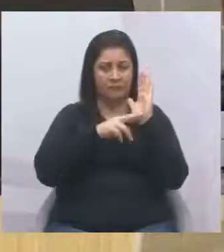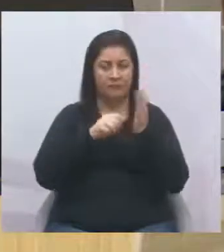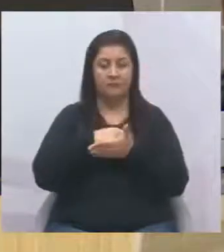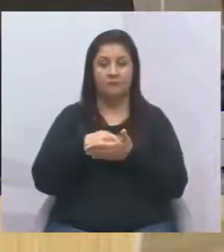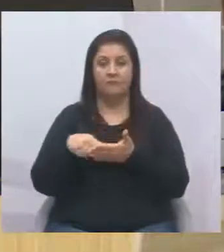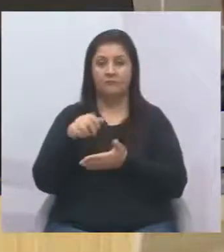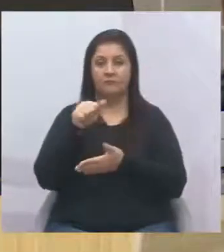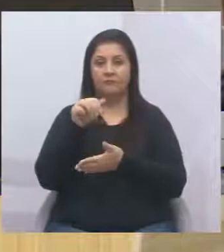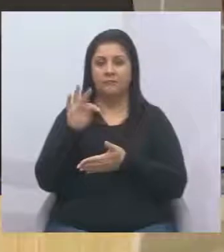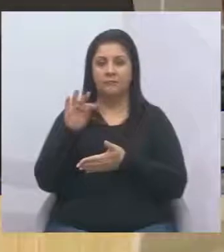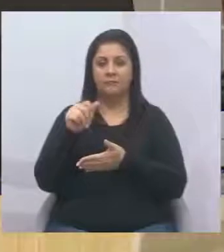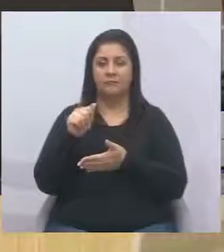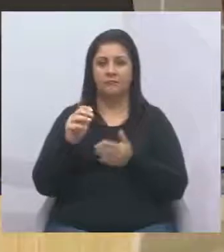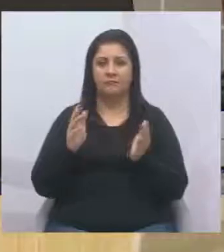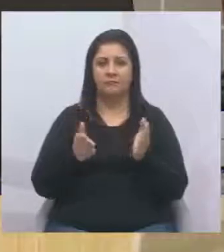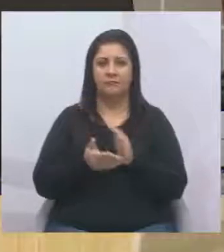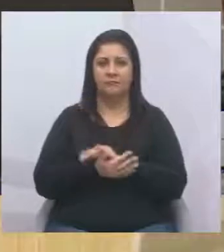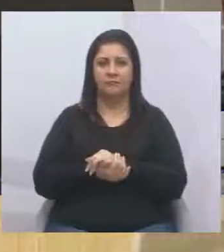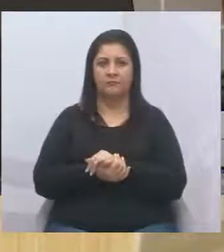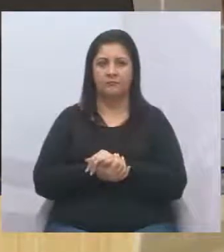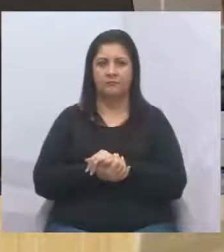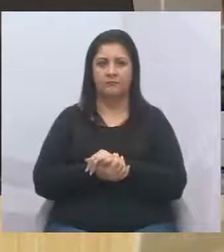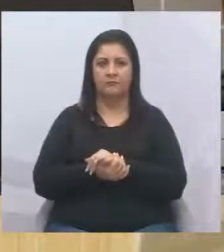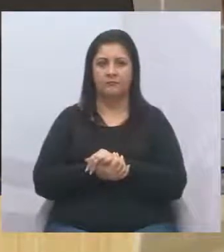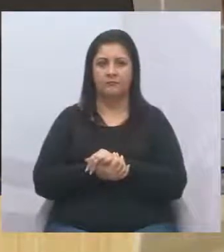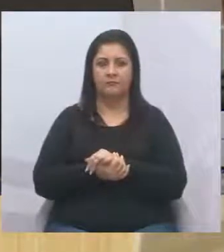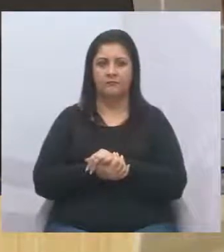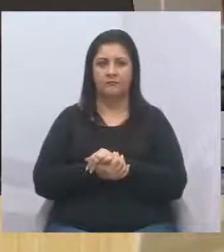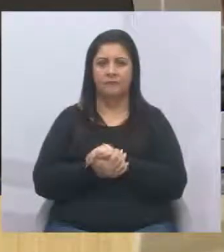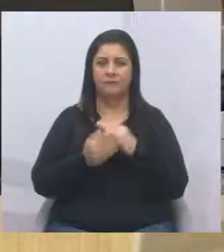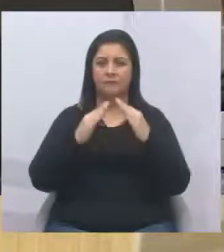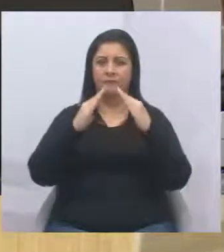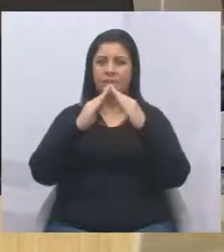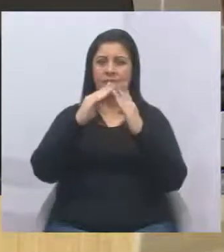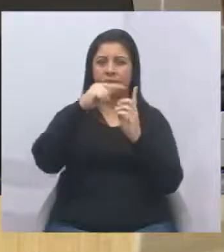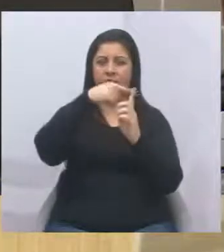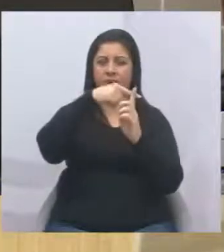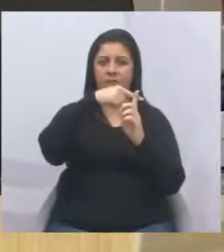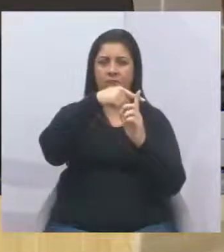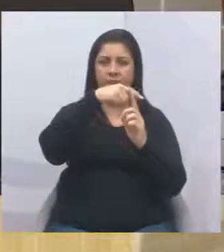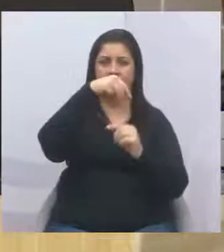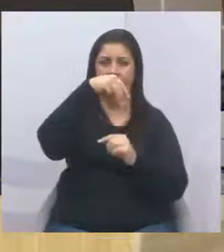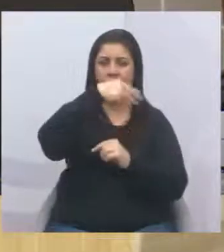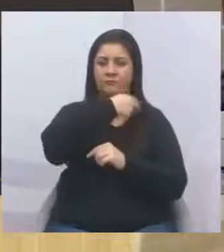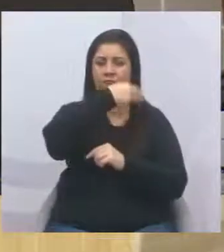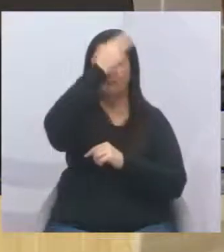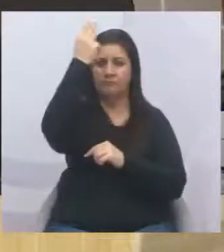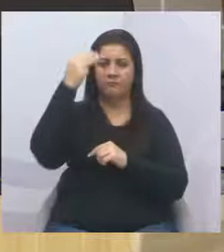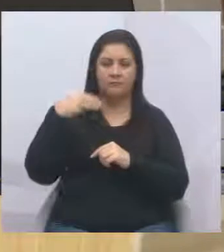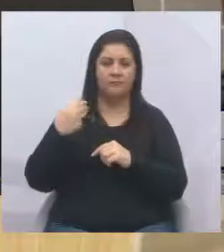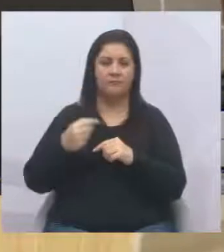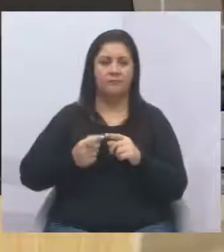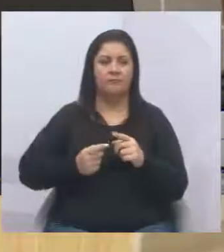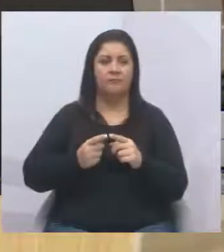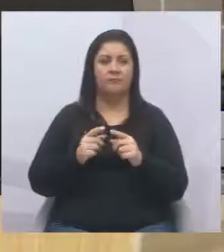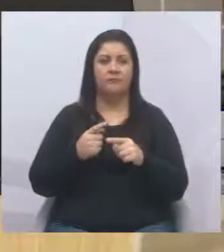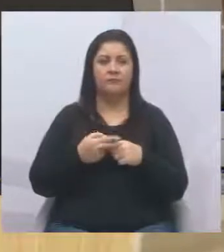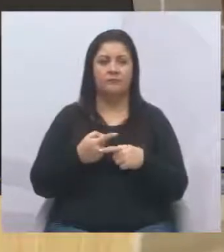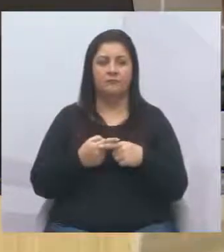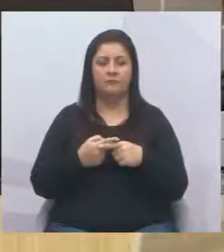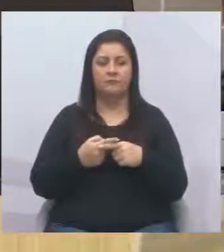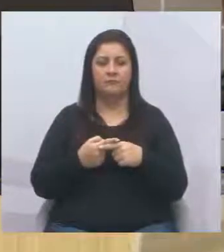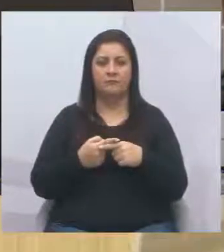dessa sessão, o registro de moção congratulatória à paróquia Maria Auxiliadora dos Cristãos pela realização